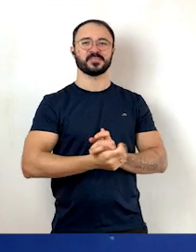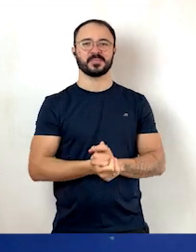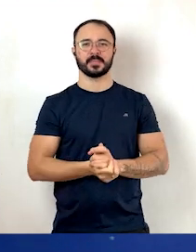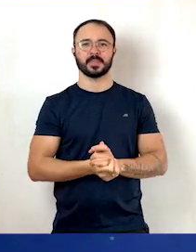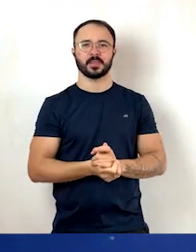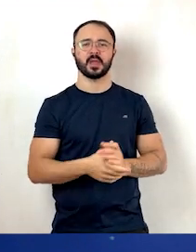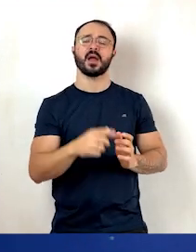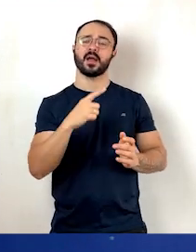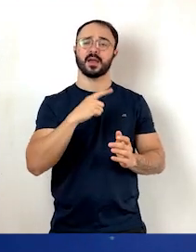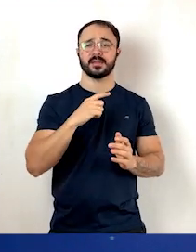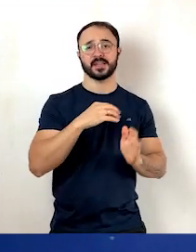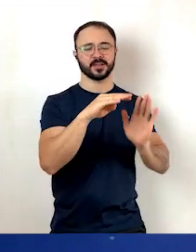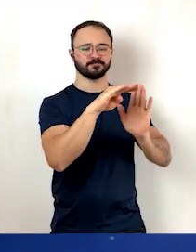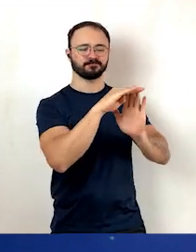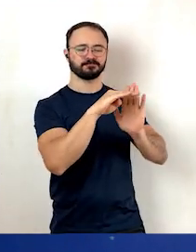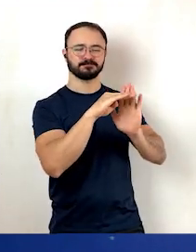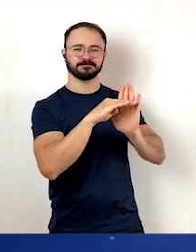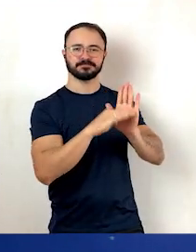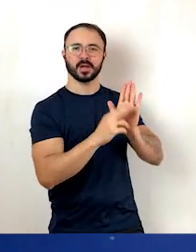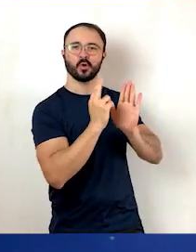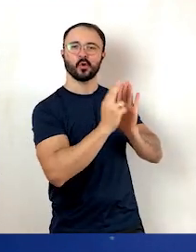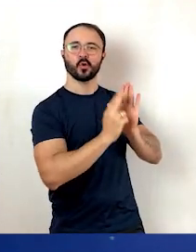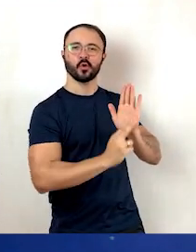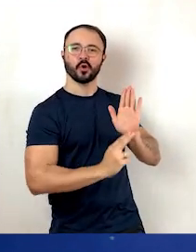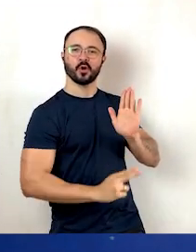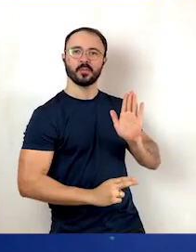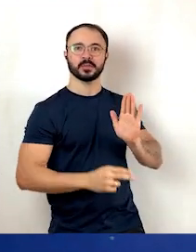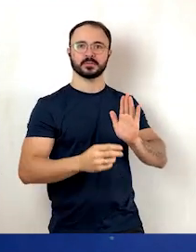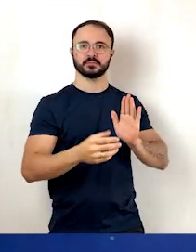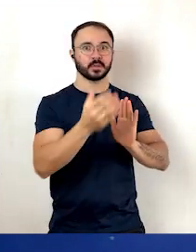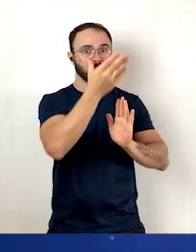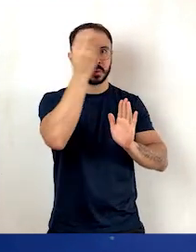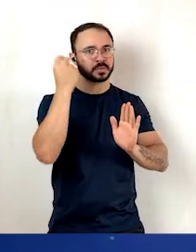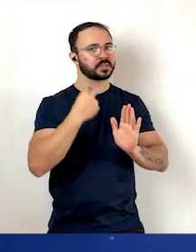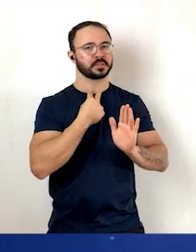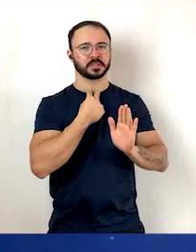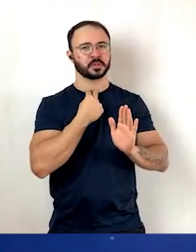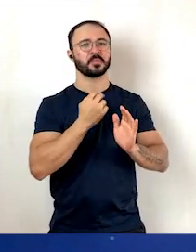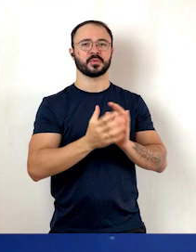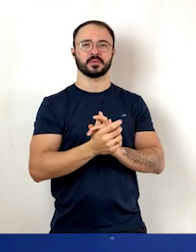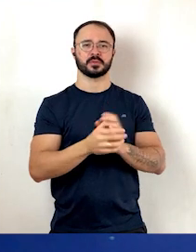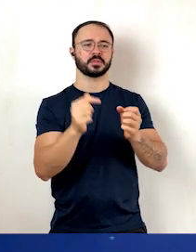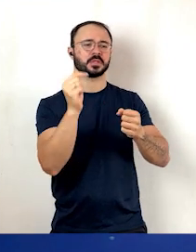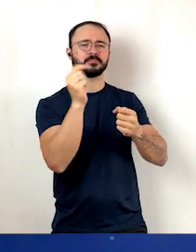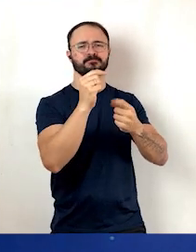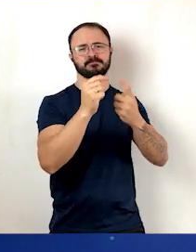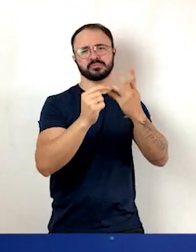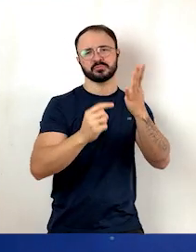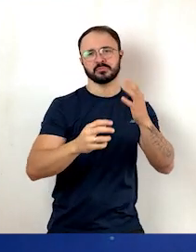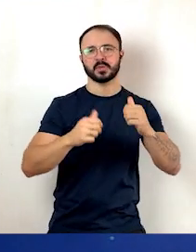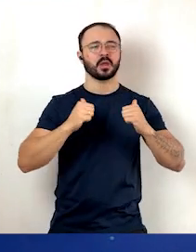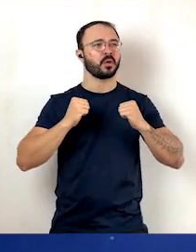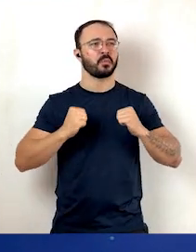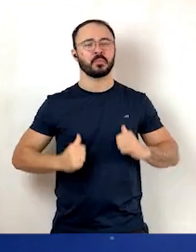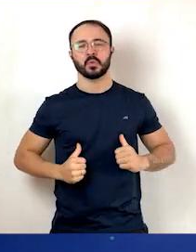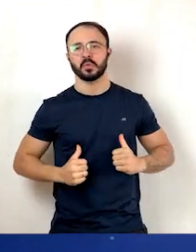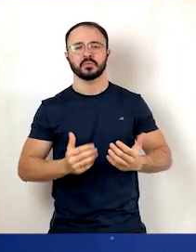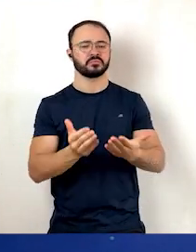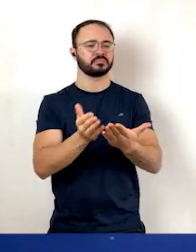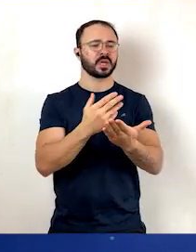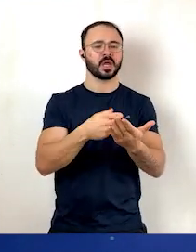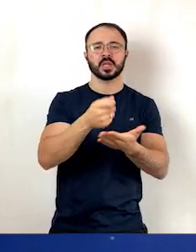sala de aula aí nós temos a listinha para que você não se esqueça para que você sempre se lembre nós temos bolsa